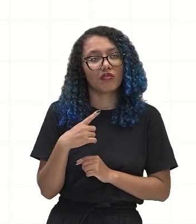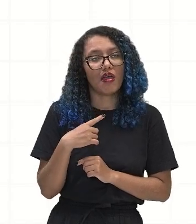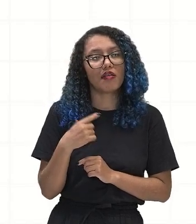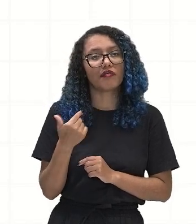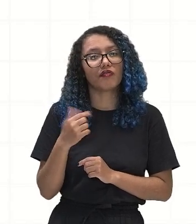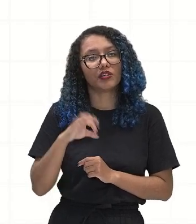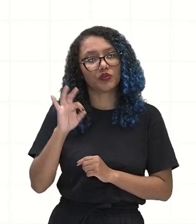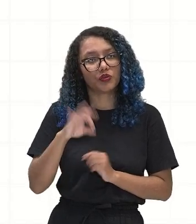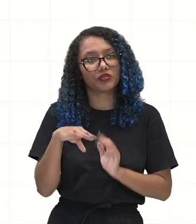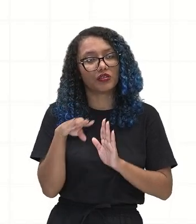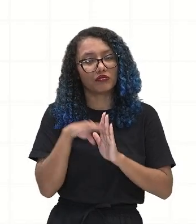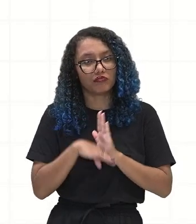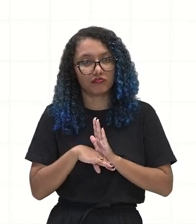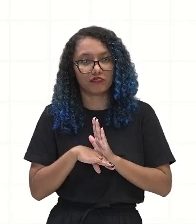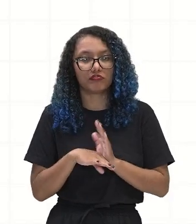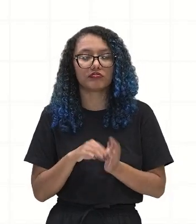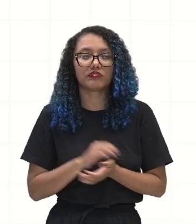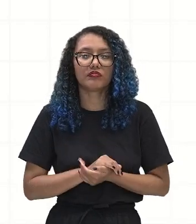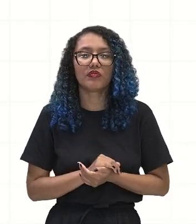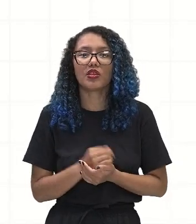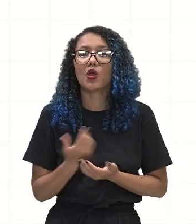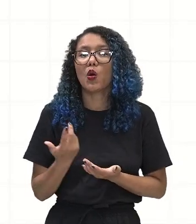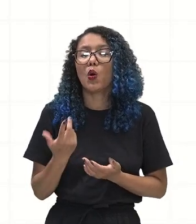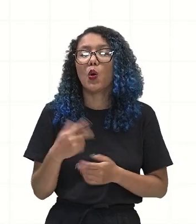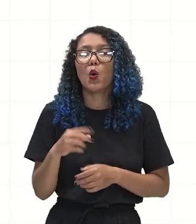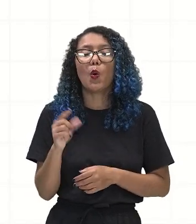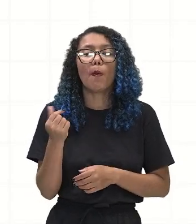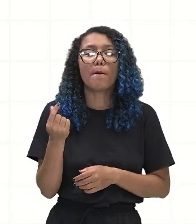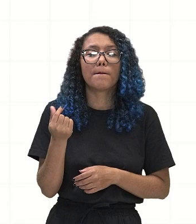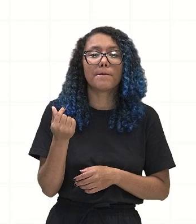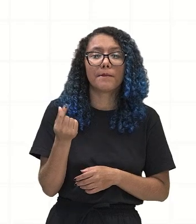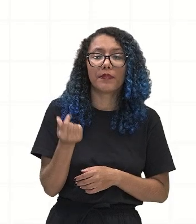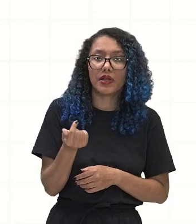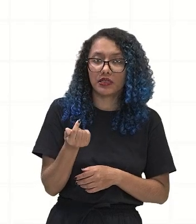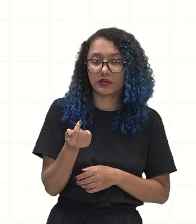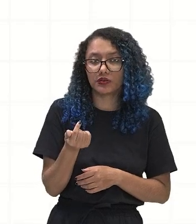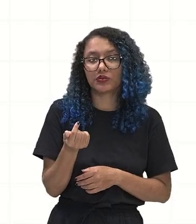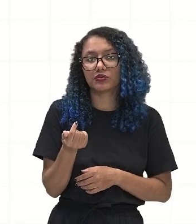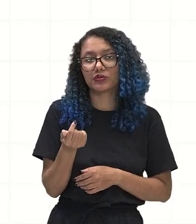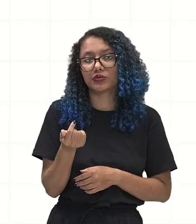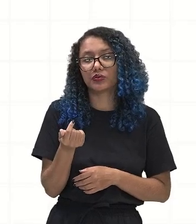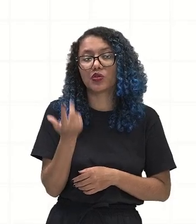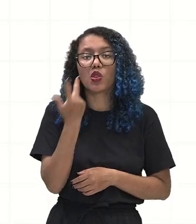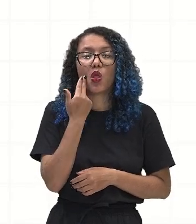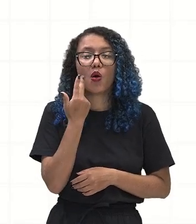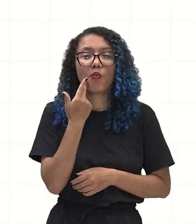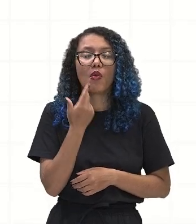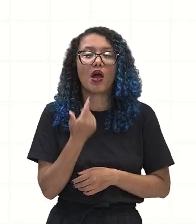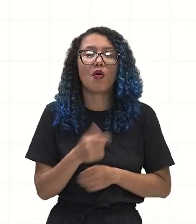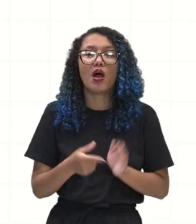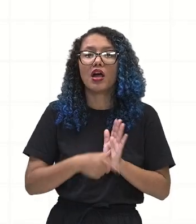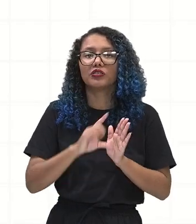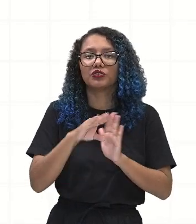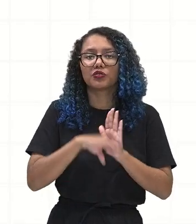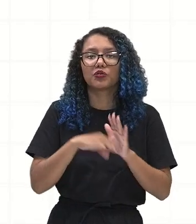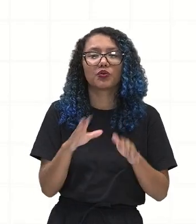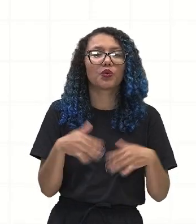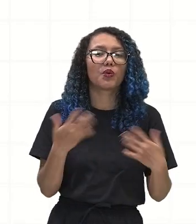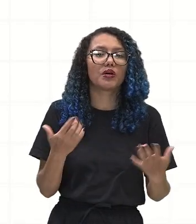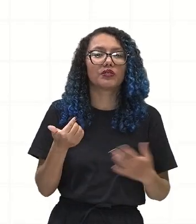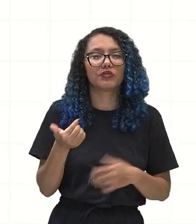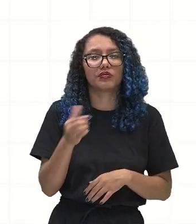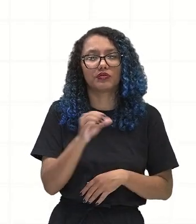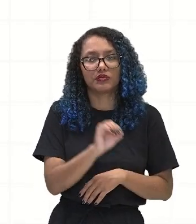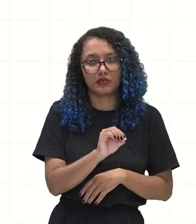Preço, né, original aqui, ó, o preço que estava ele antes do desconto, R$200, tá? O preço